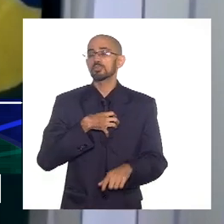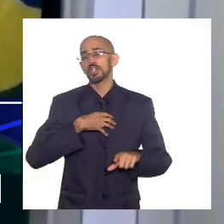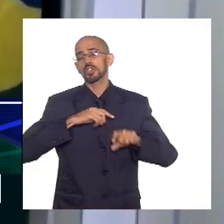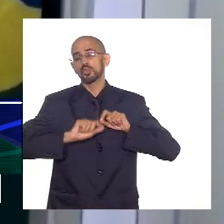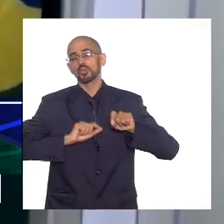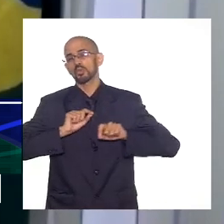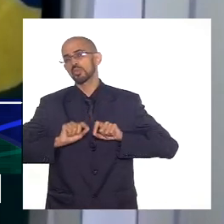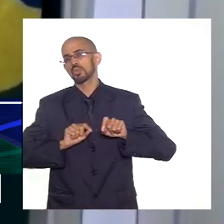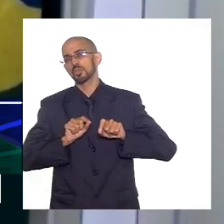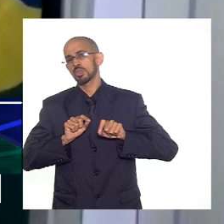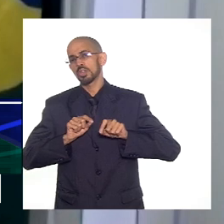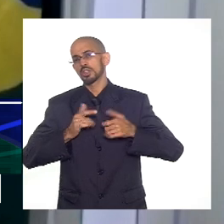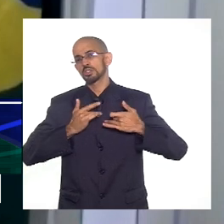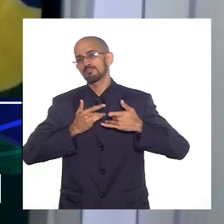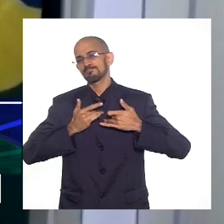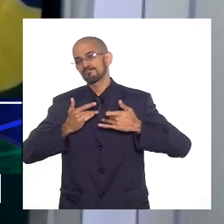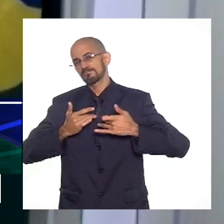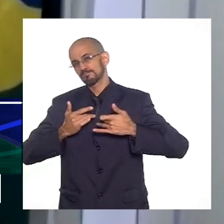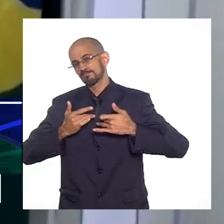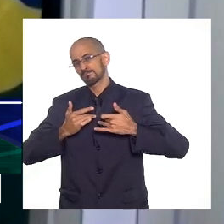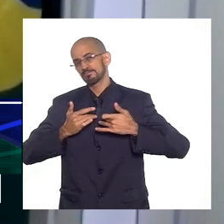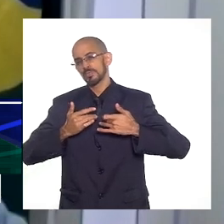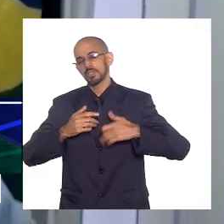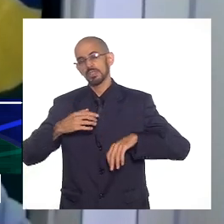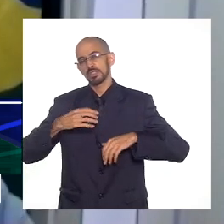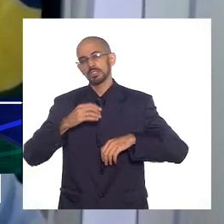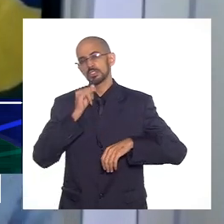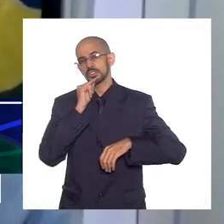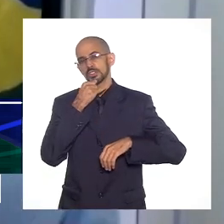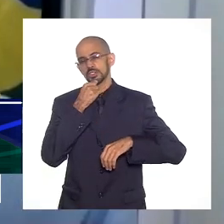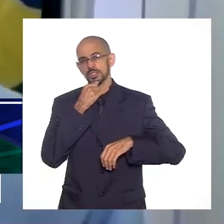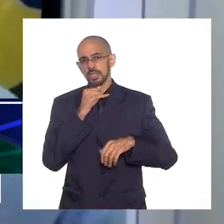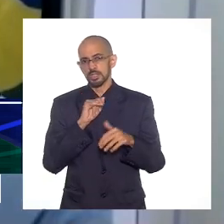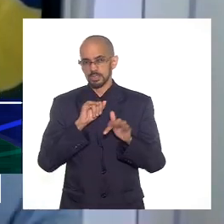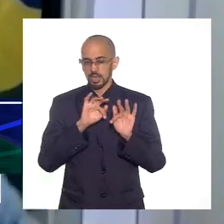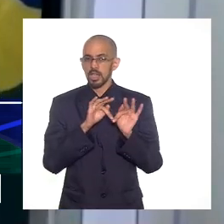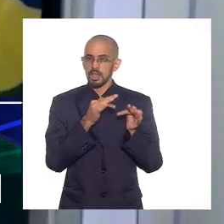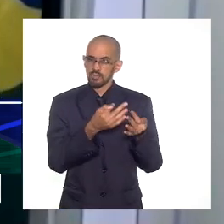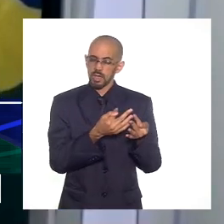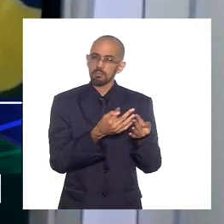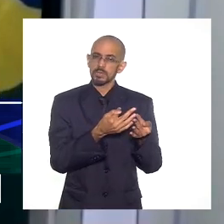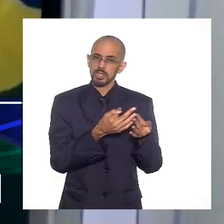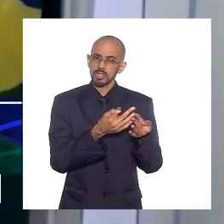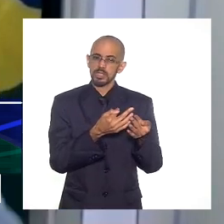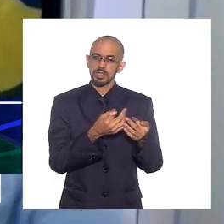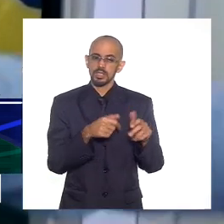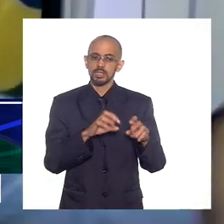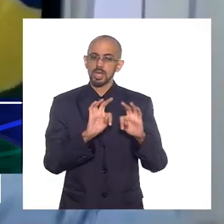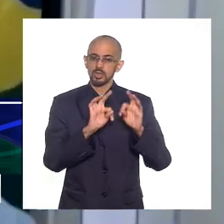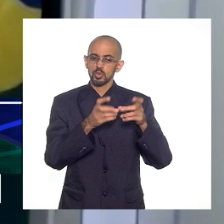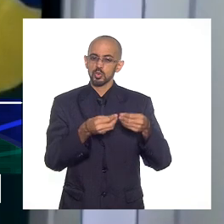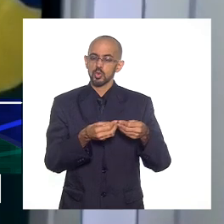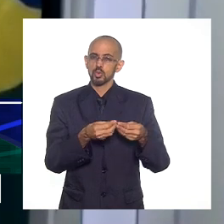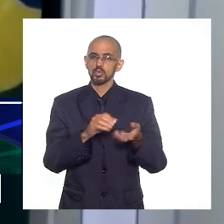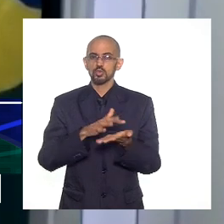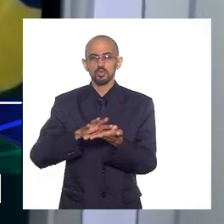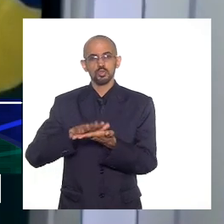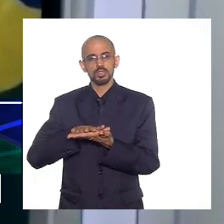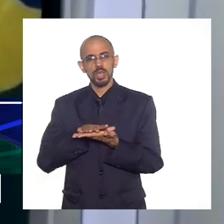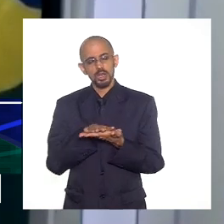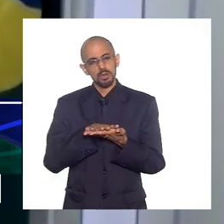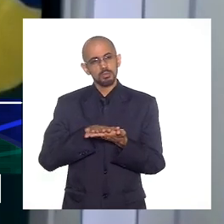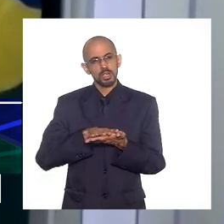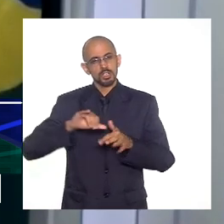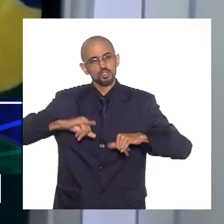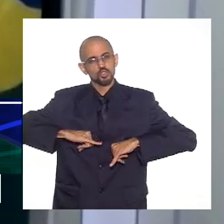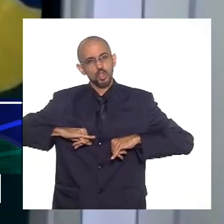de solidariedade, consternação à família de Dominguinhos do Estácio e a todo mundo do samba, que tenho certeza sofre